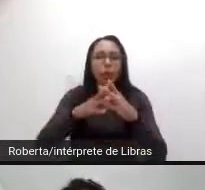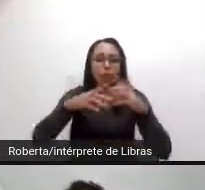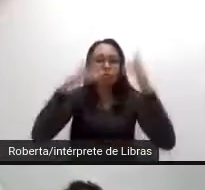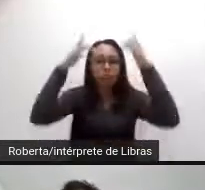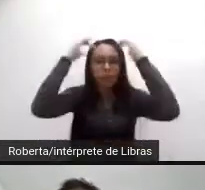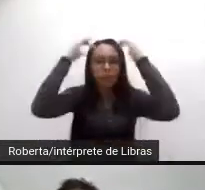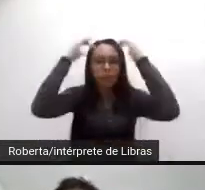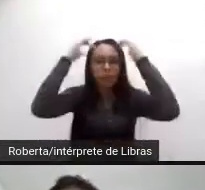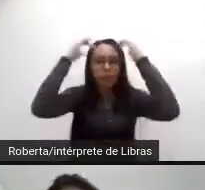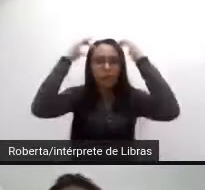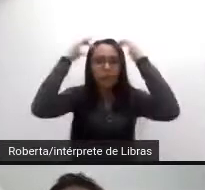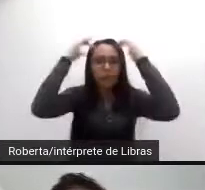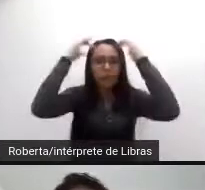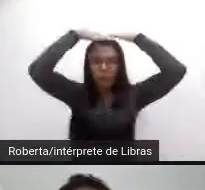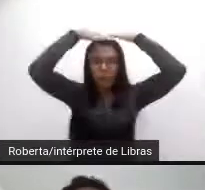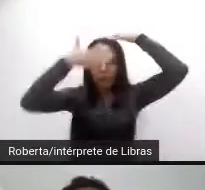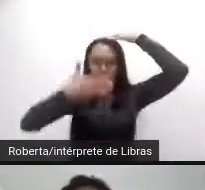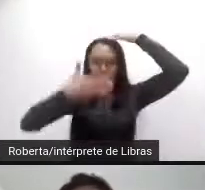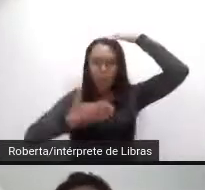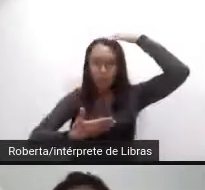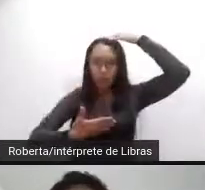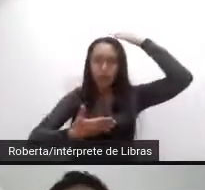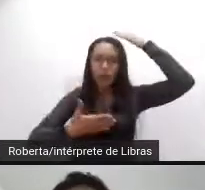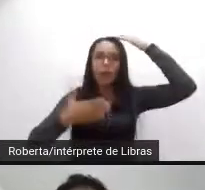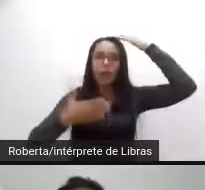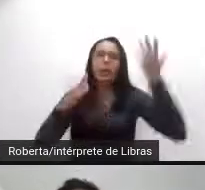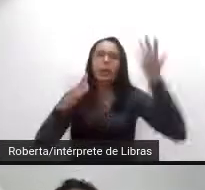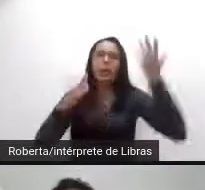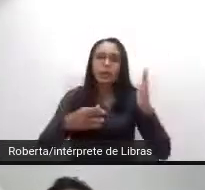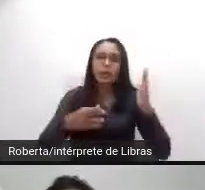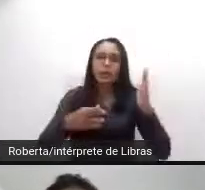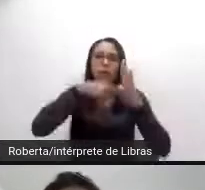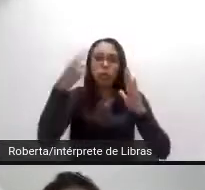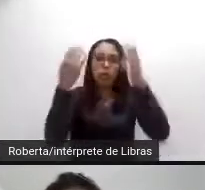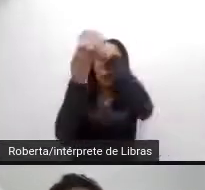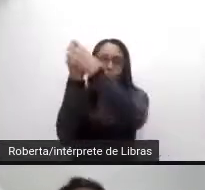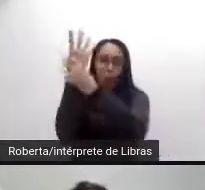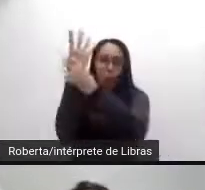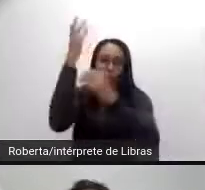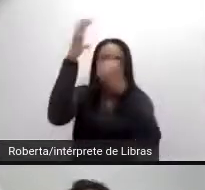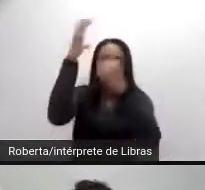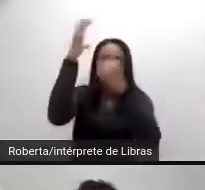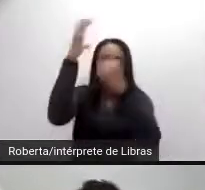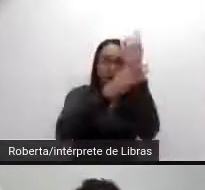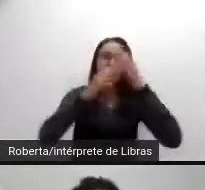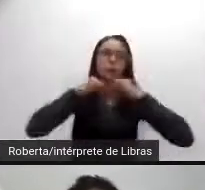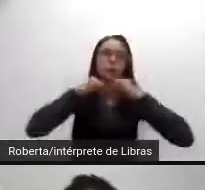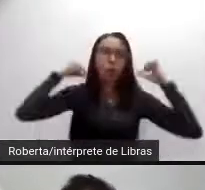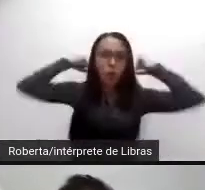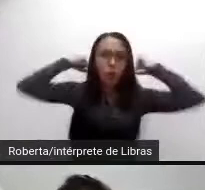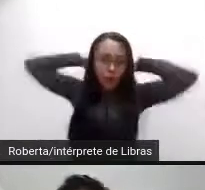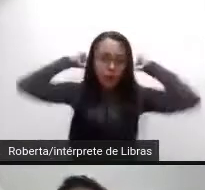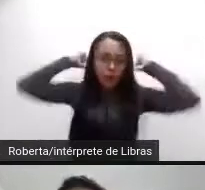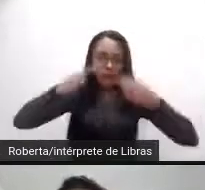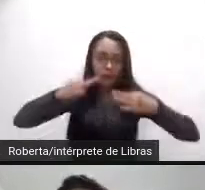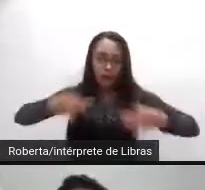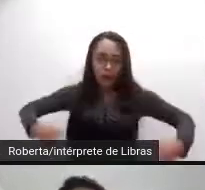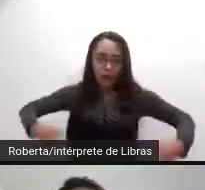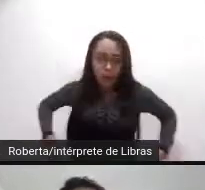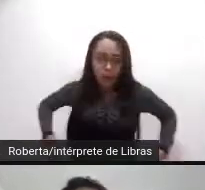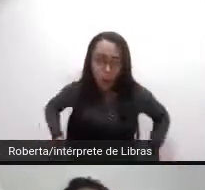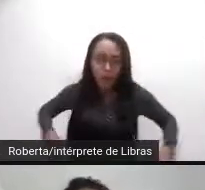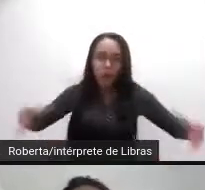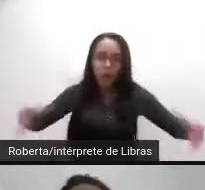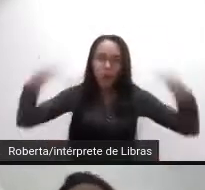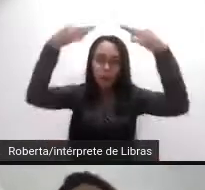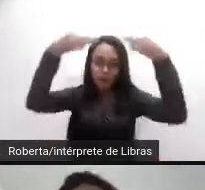de proteção, a máscara cirúrgica, está com luvas, está com avental cirúrgico, todo protegido, todo maravilhoso. Porém,